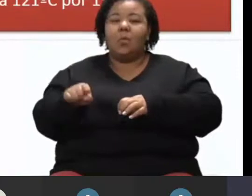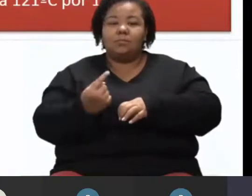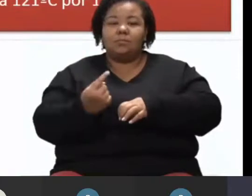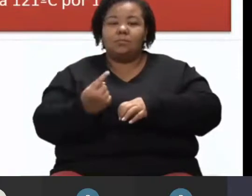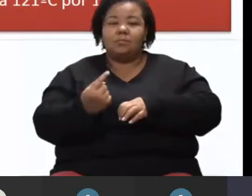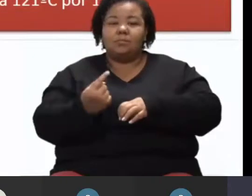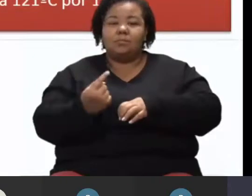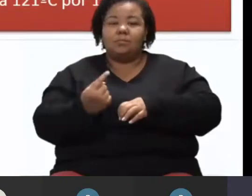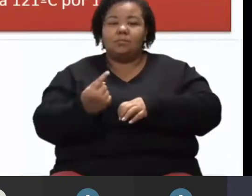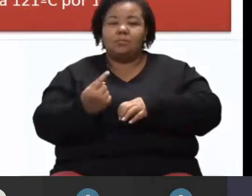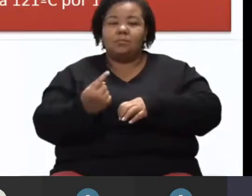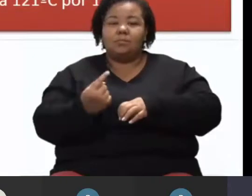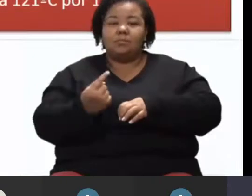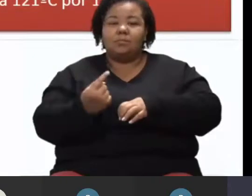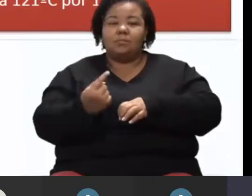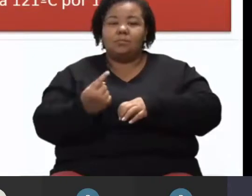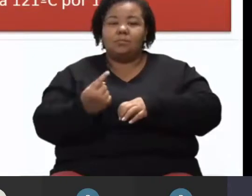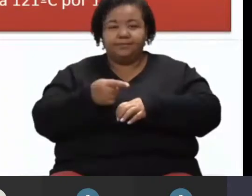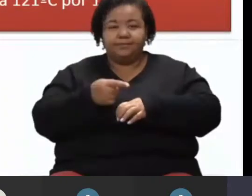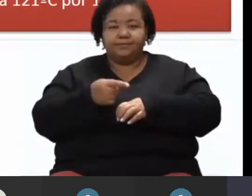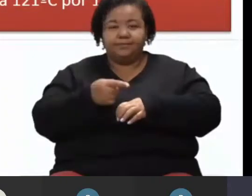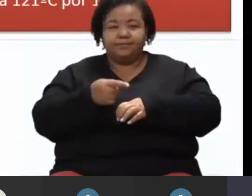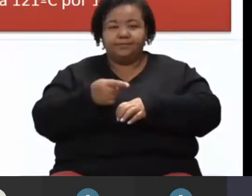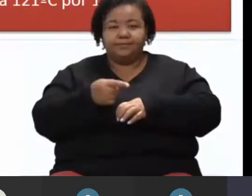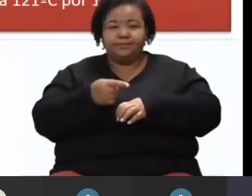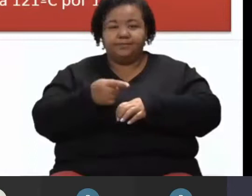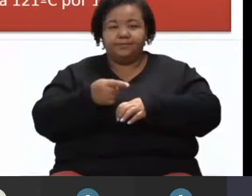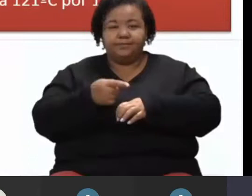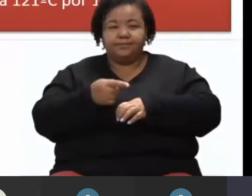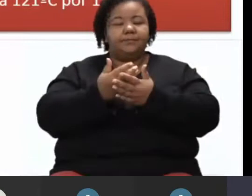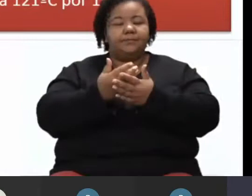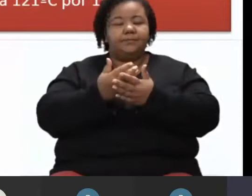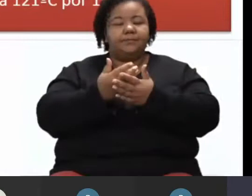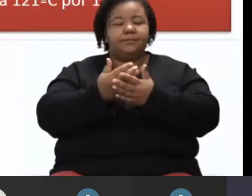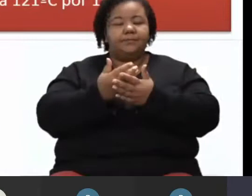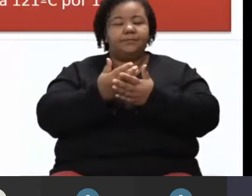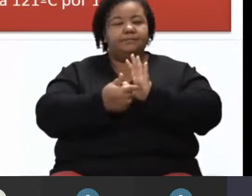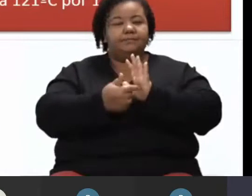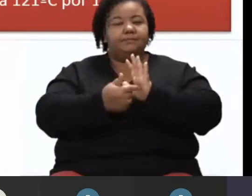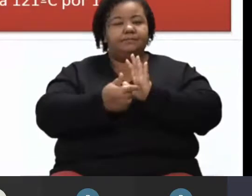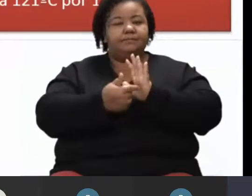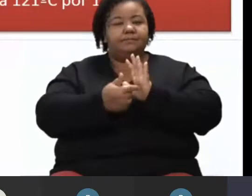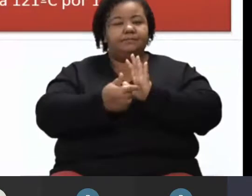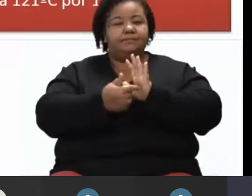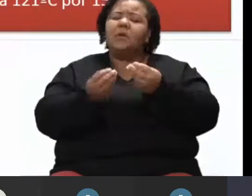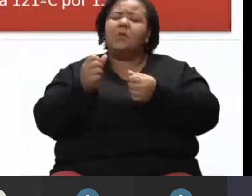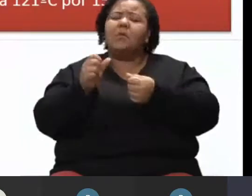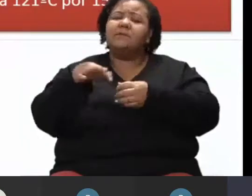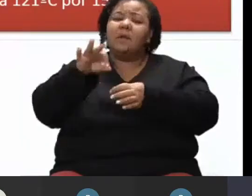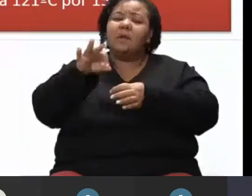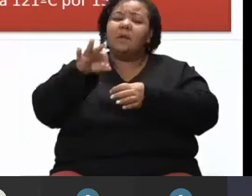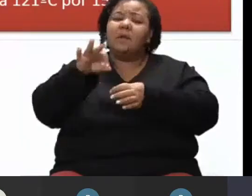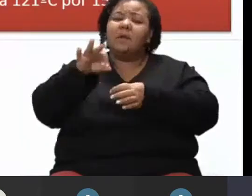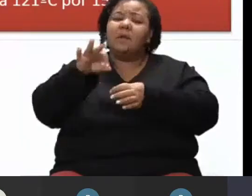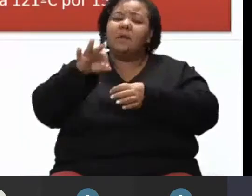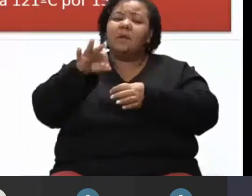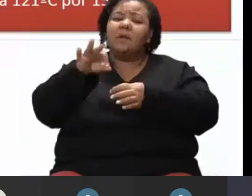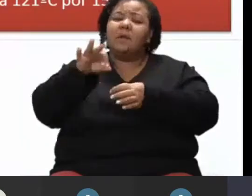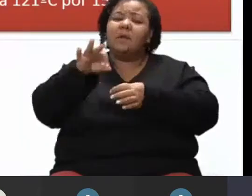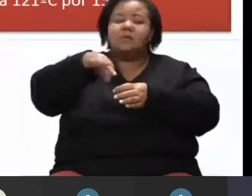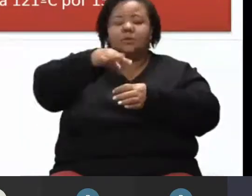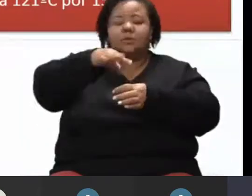fusão no bico de Bunsen. Essa diluição, como que você realiza a diluição? A diluição, você vai utilizar